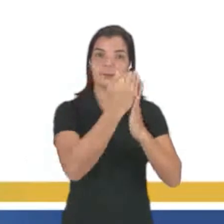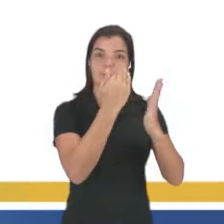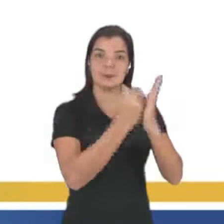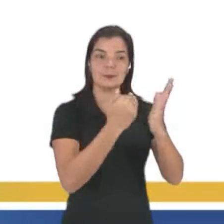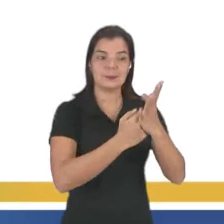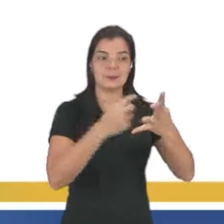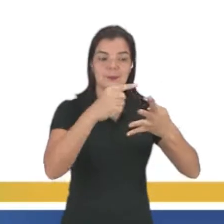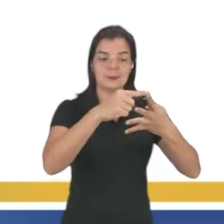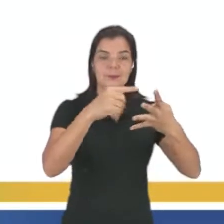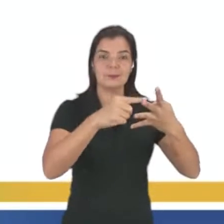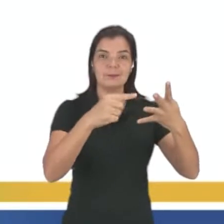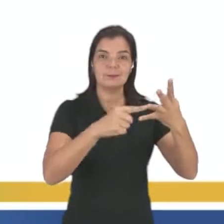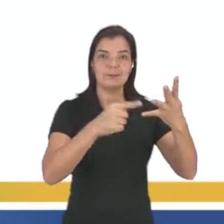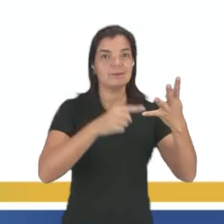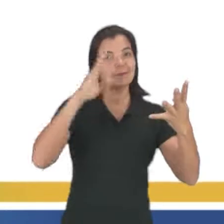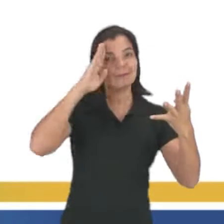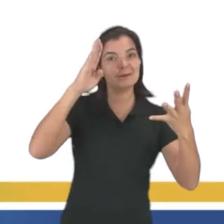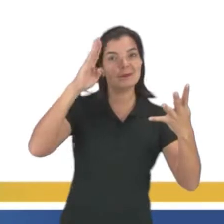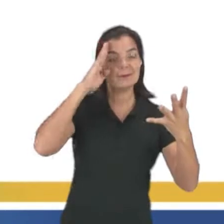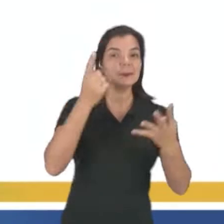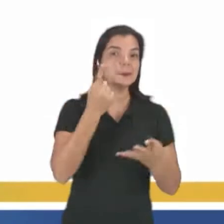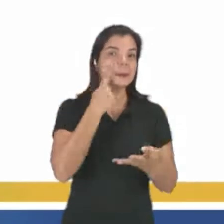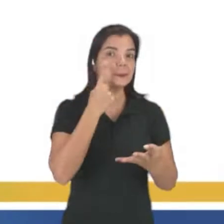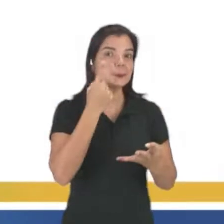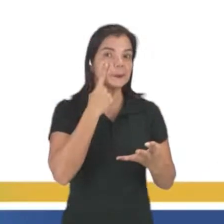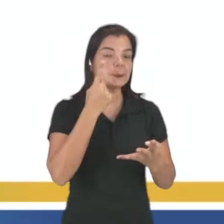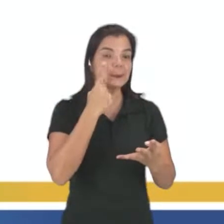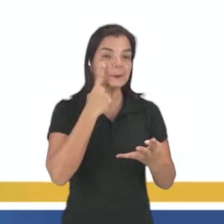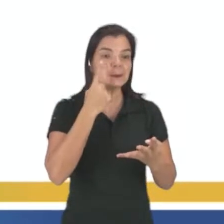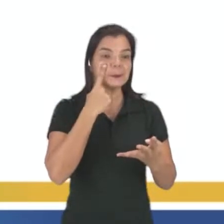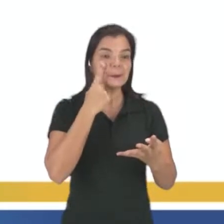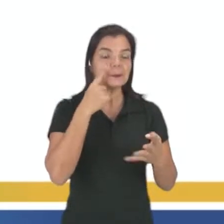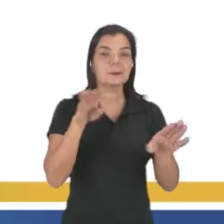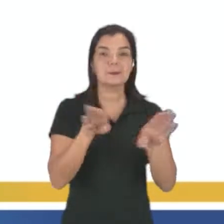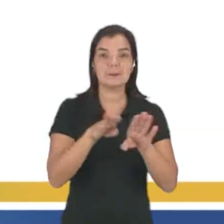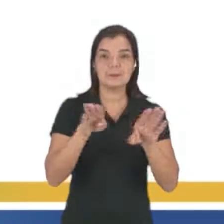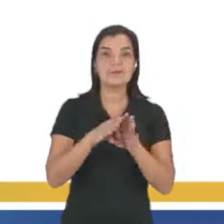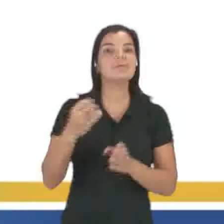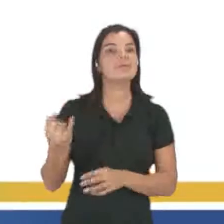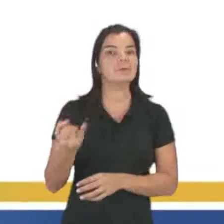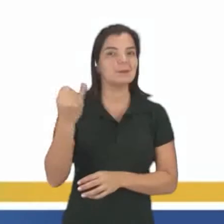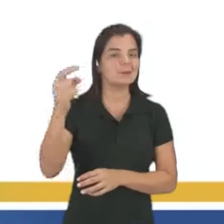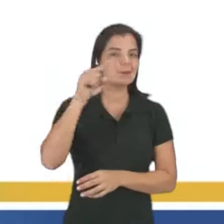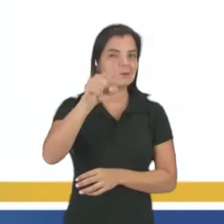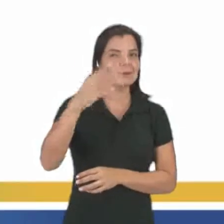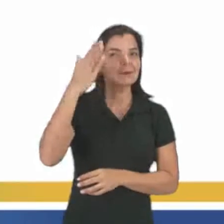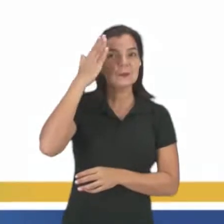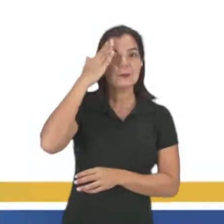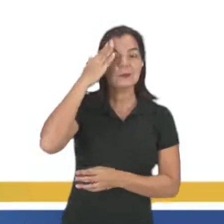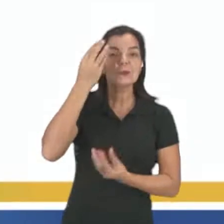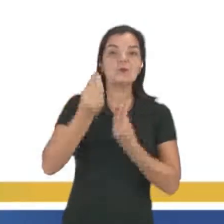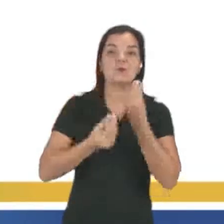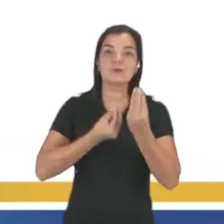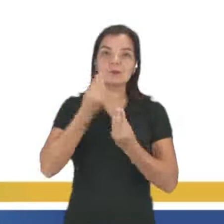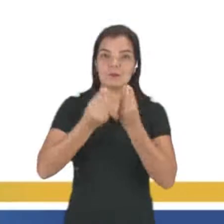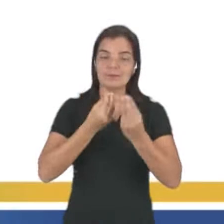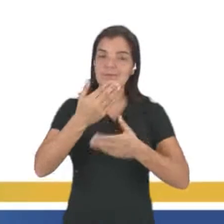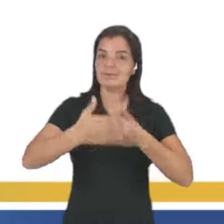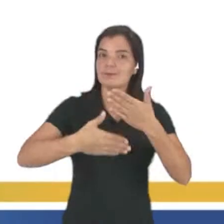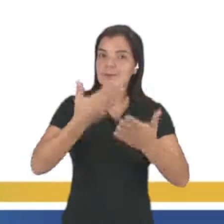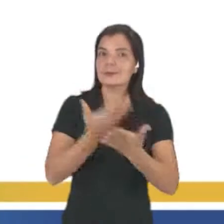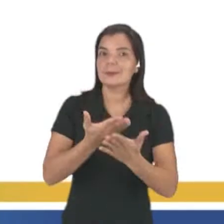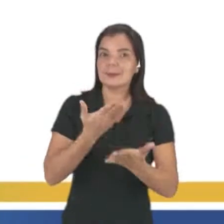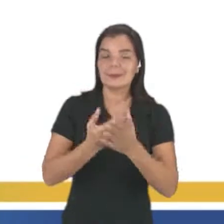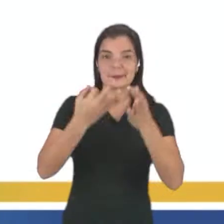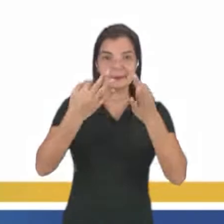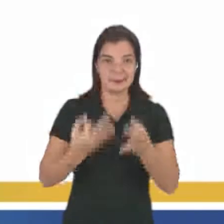em 4 tipos principais. Presta bem atenção nesse detalhe, que ele vai ser muito importante para você entender o decorrer da aula,